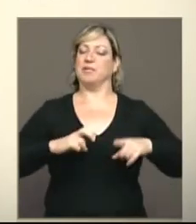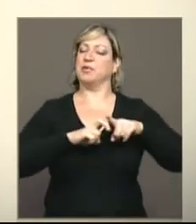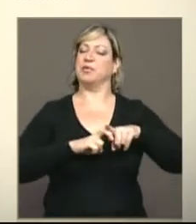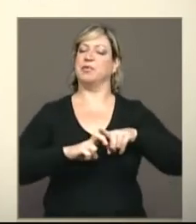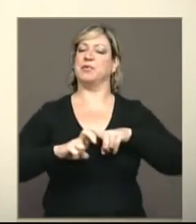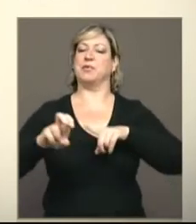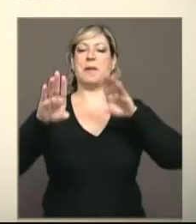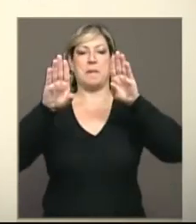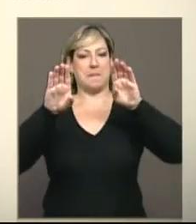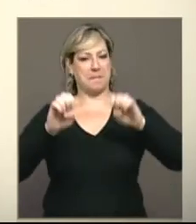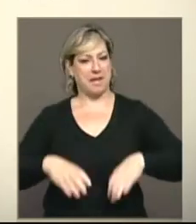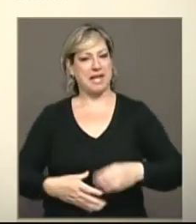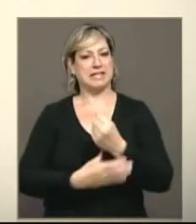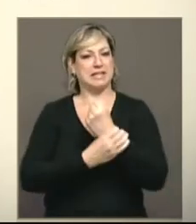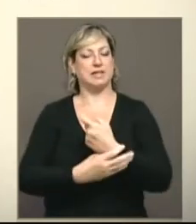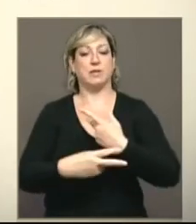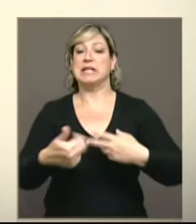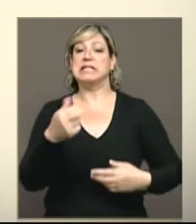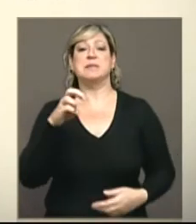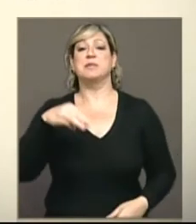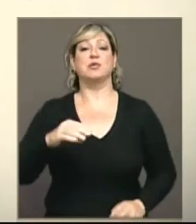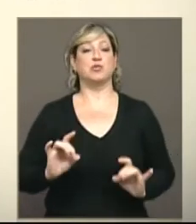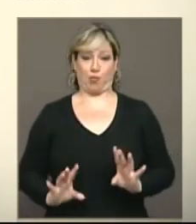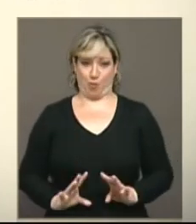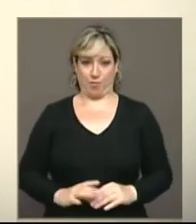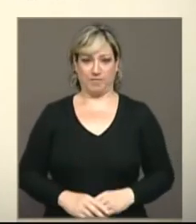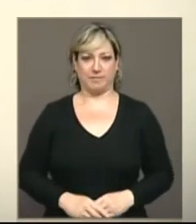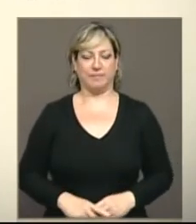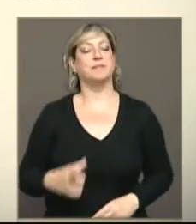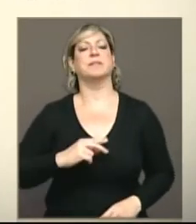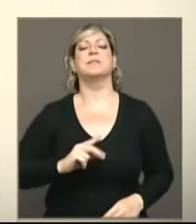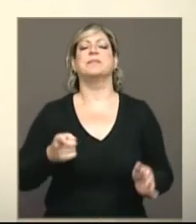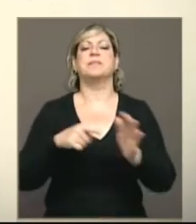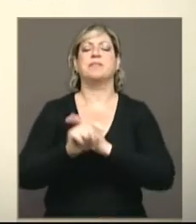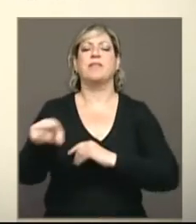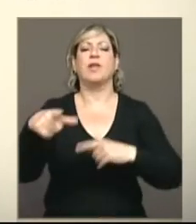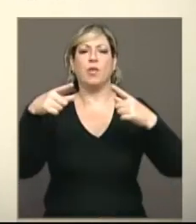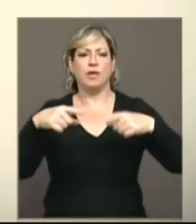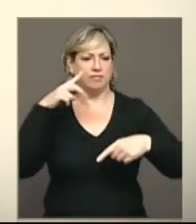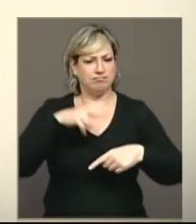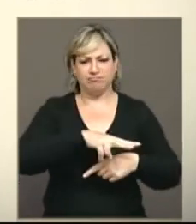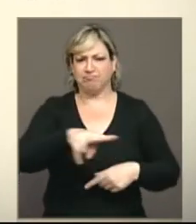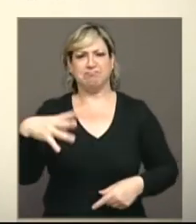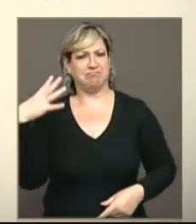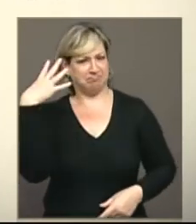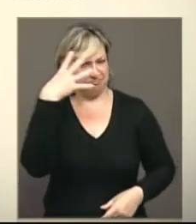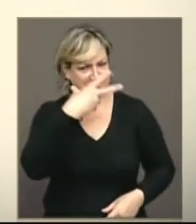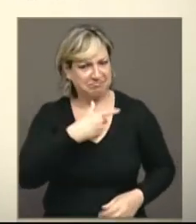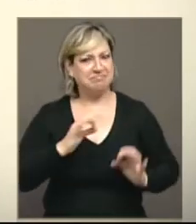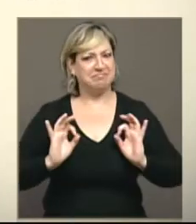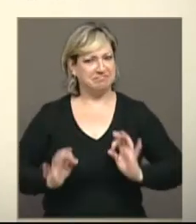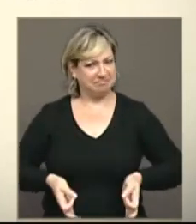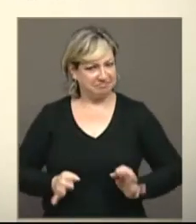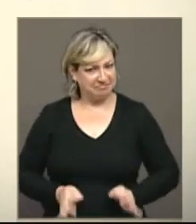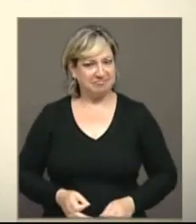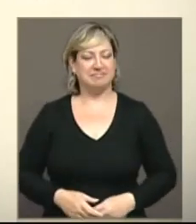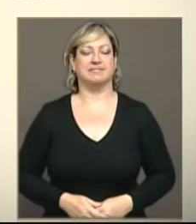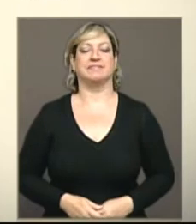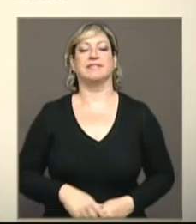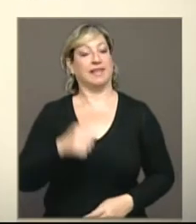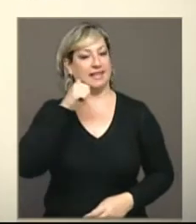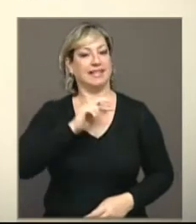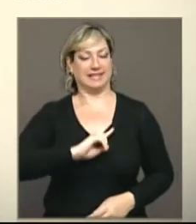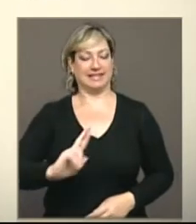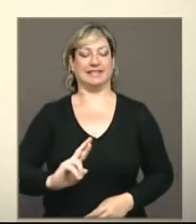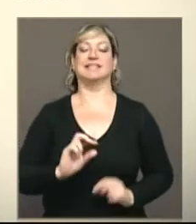com segurança e em apenas 15 minutos e lá do teleférico do Alemão a gente tem tem uma bela vista do Rio de Janeiro hein presidenta